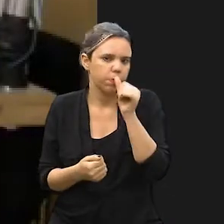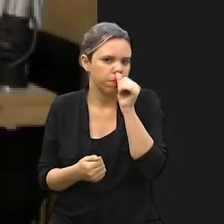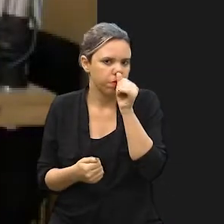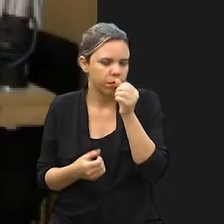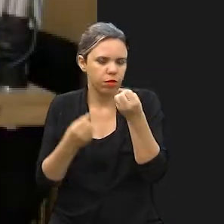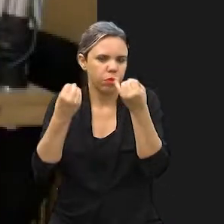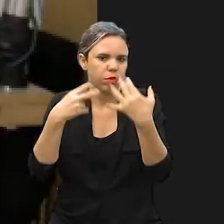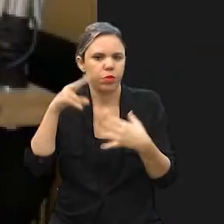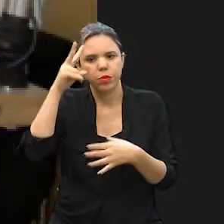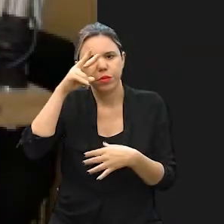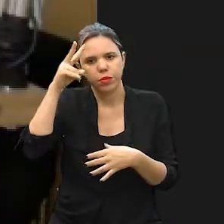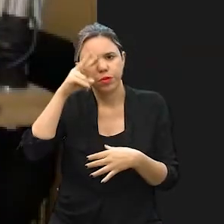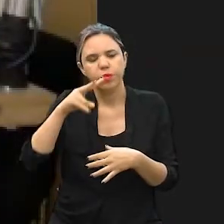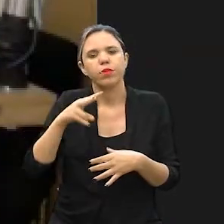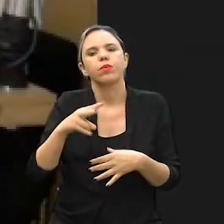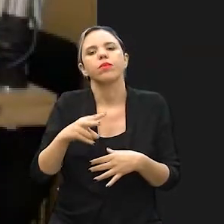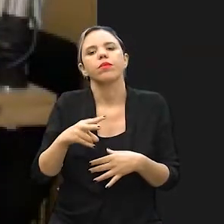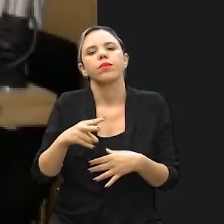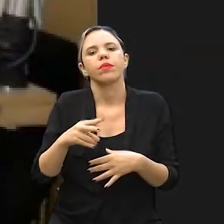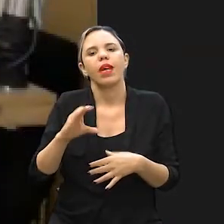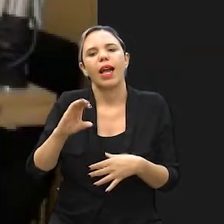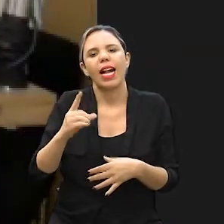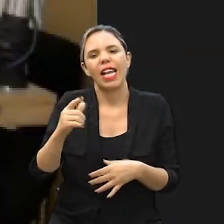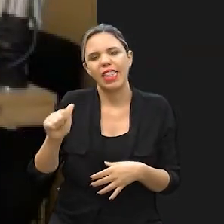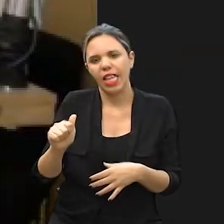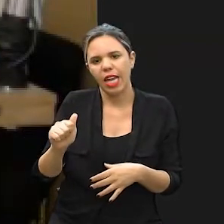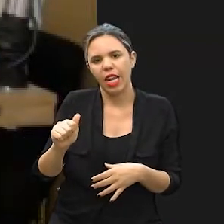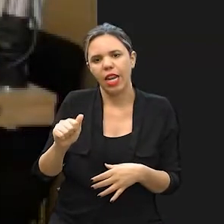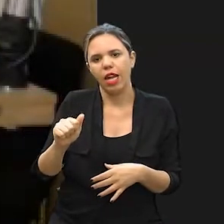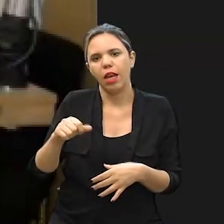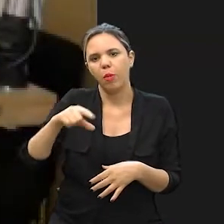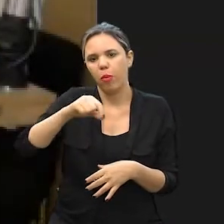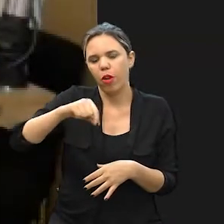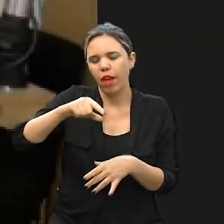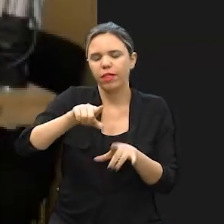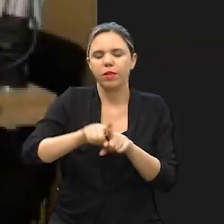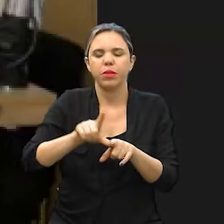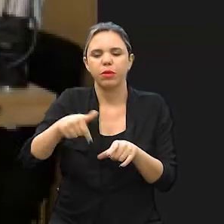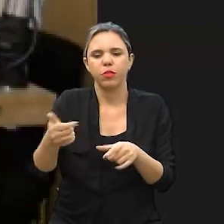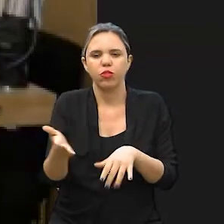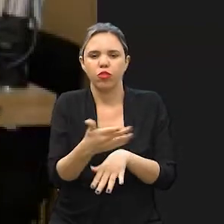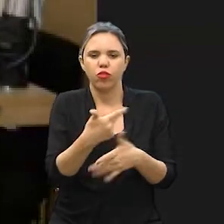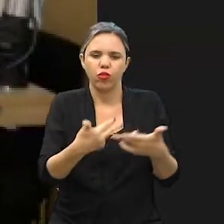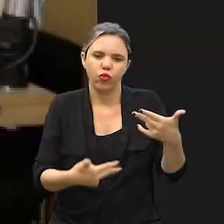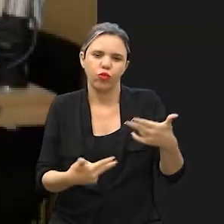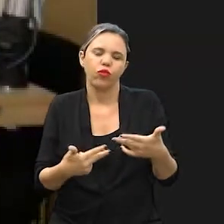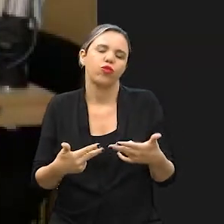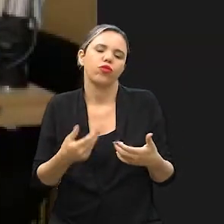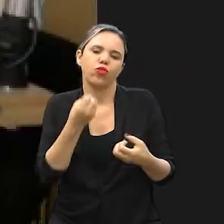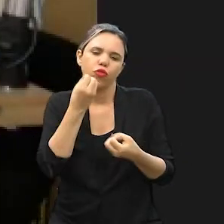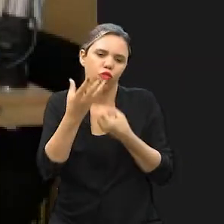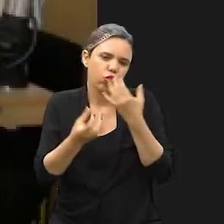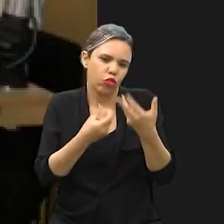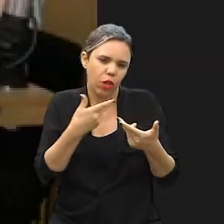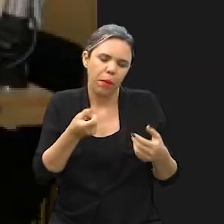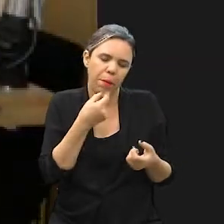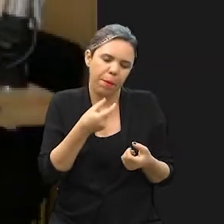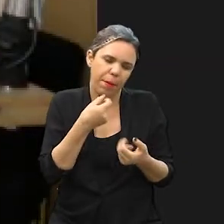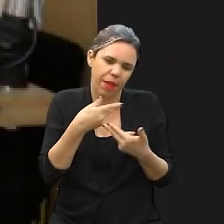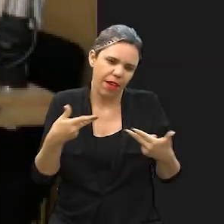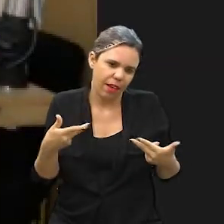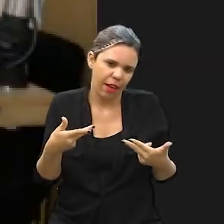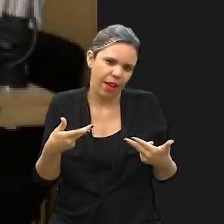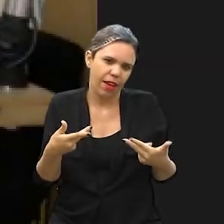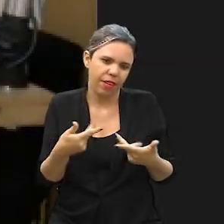Tiana contando as histórias da Vila da Cadela Moiada. Aí tem, né, várias situações que ele conta,